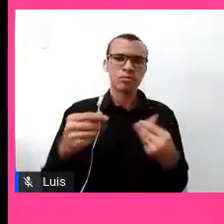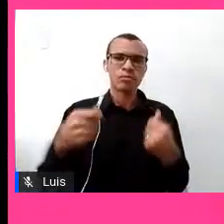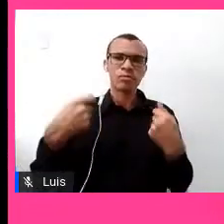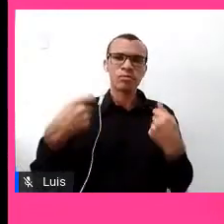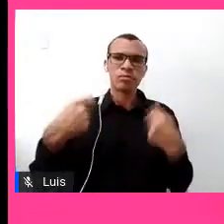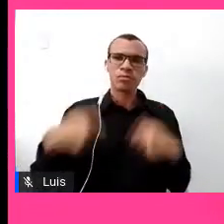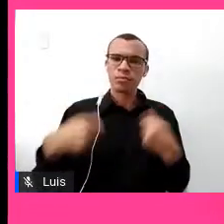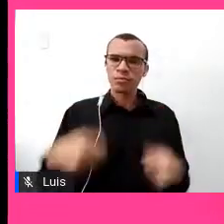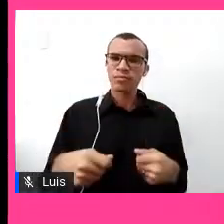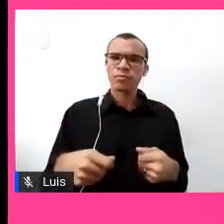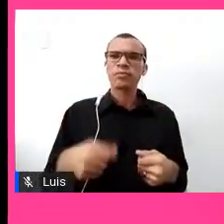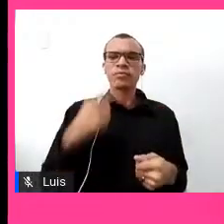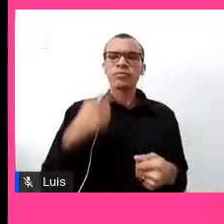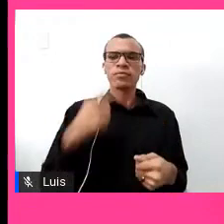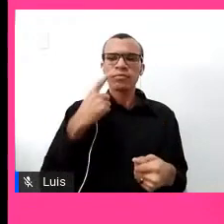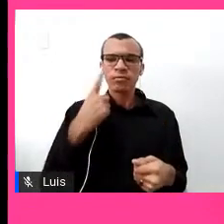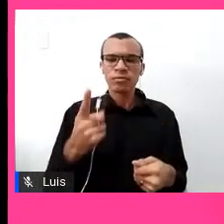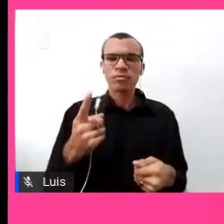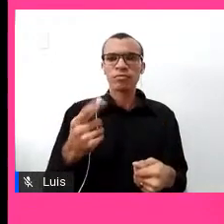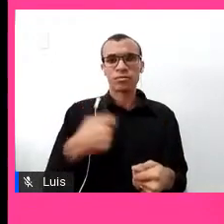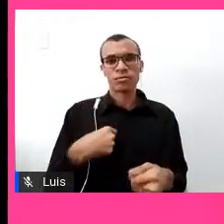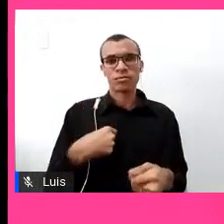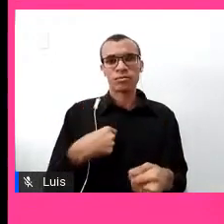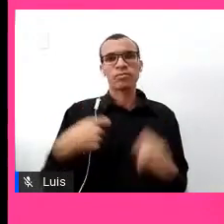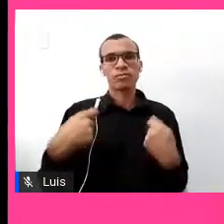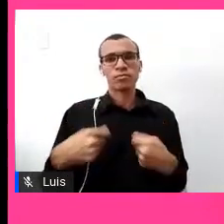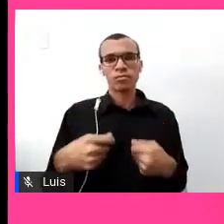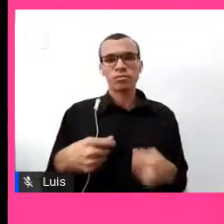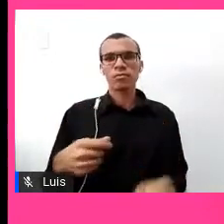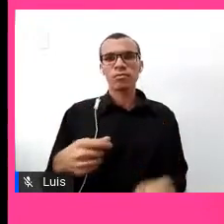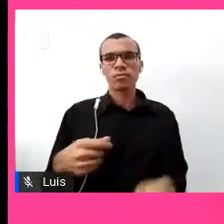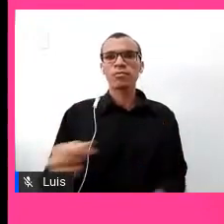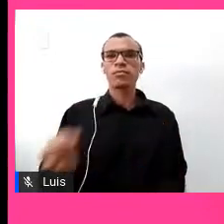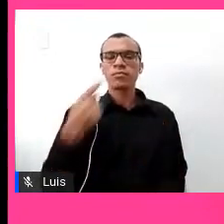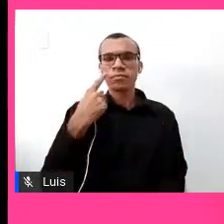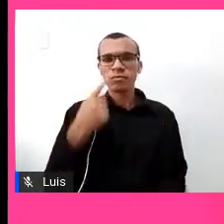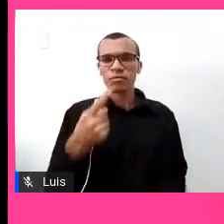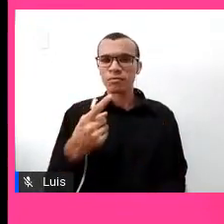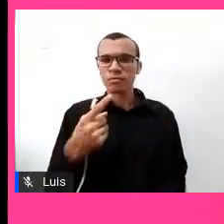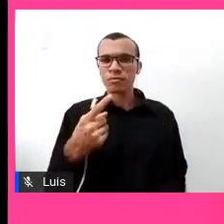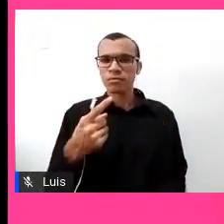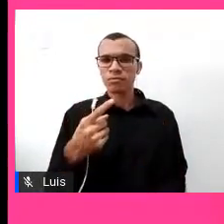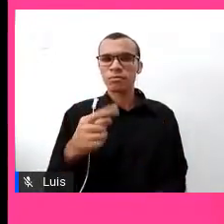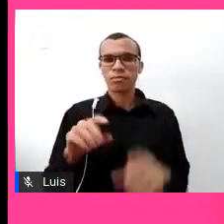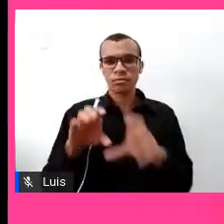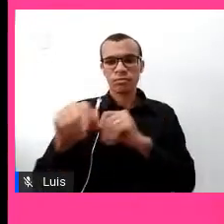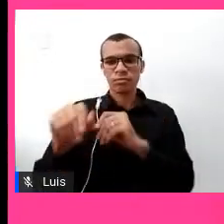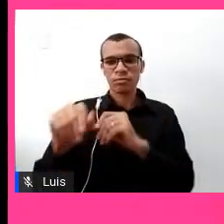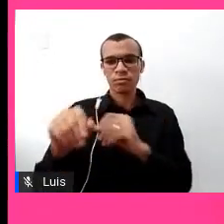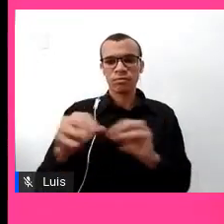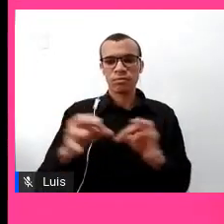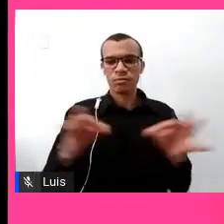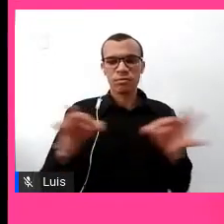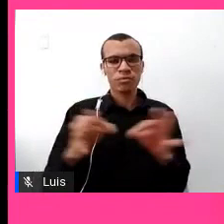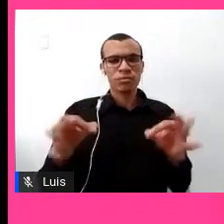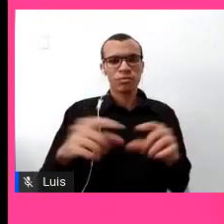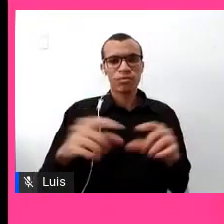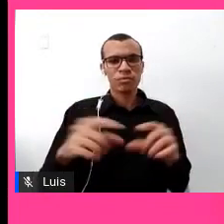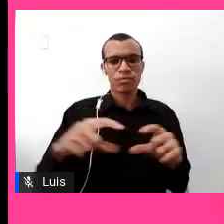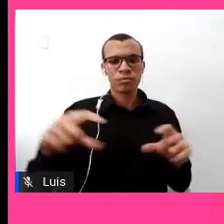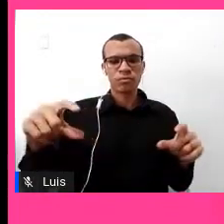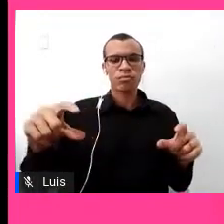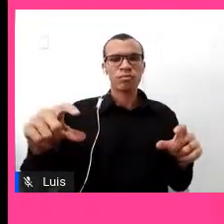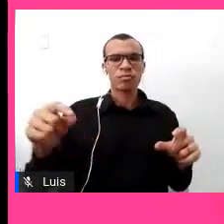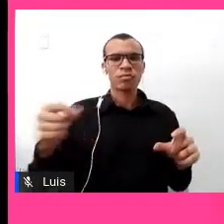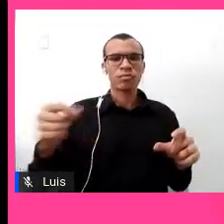marcação? Eu vou vir aqui, ó, e vou fazer a seguinte coisa, vou pegar a régua, vou marcar uma